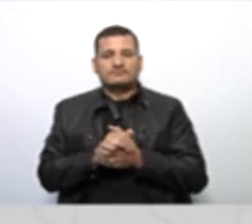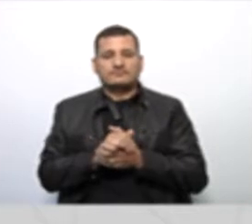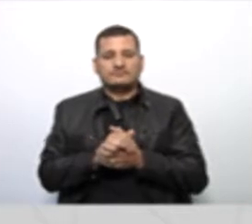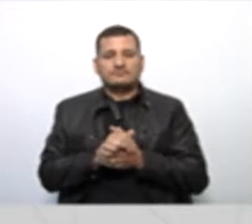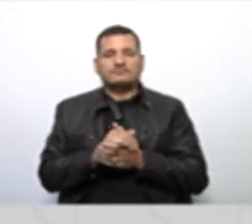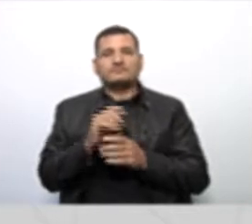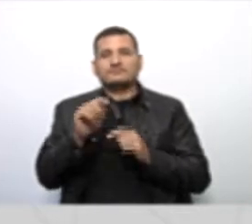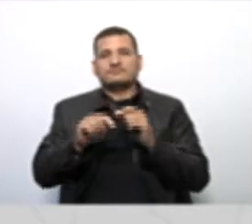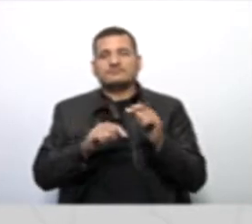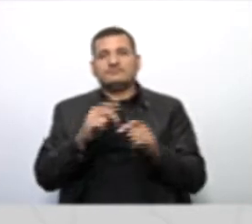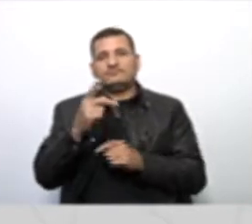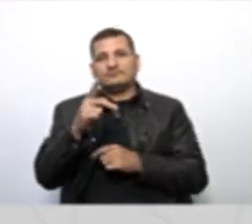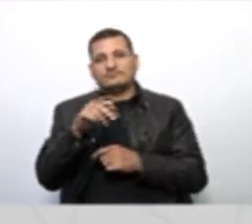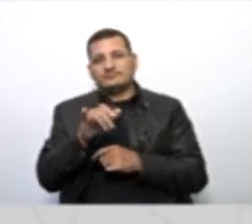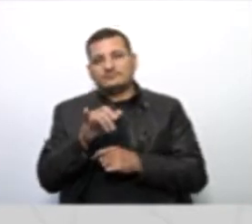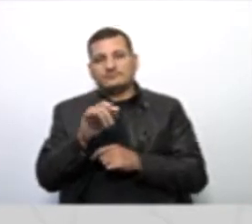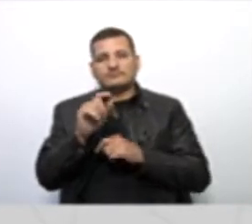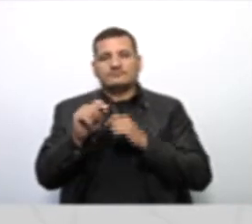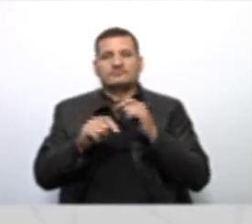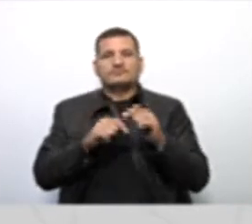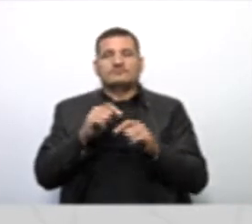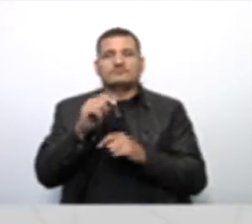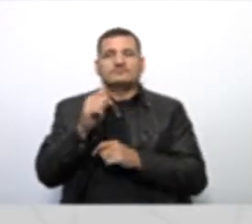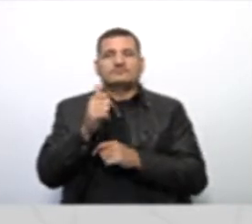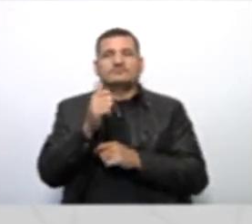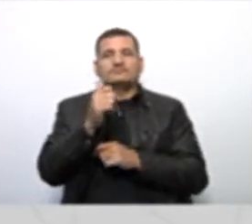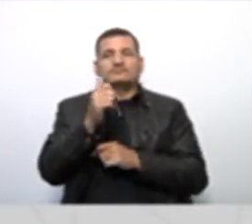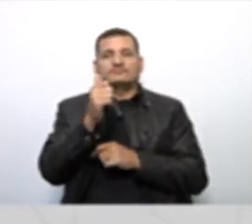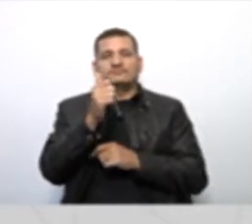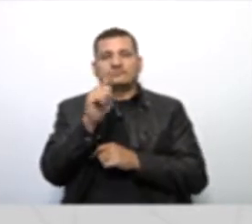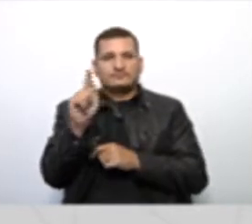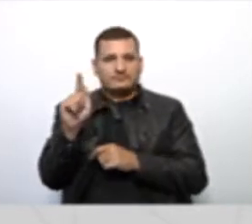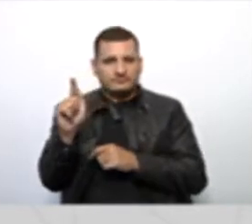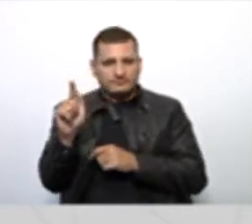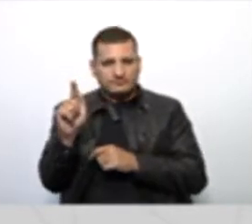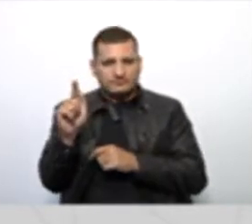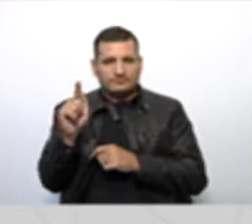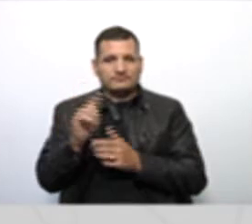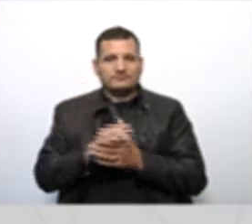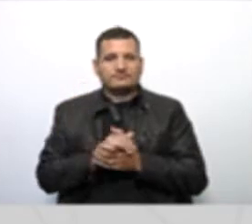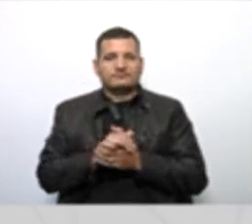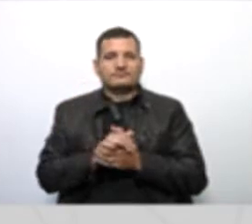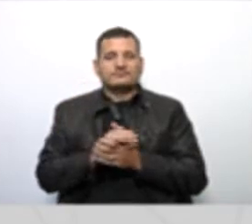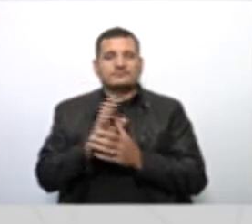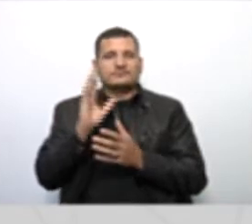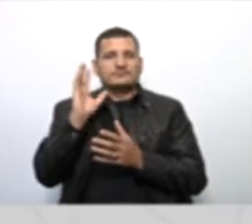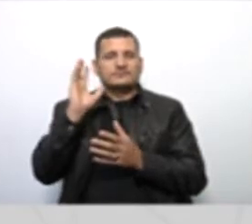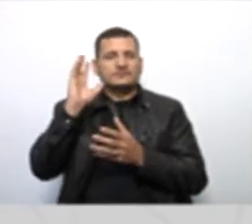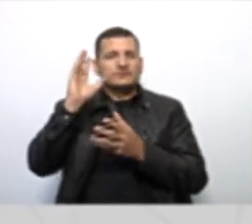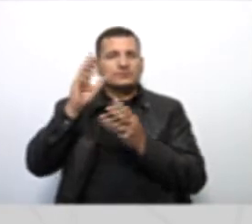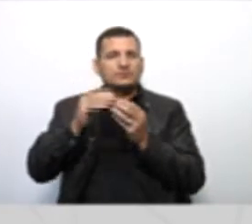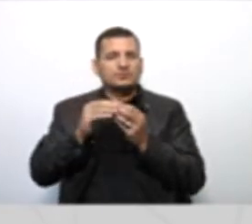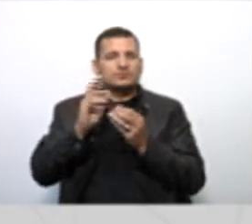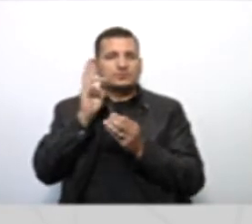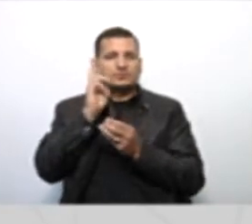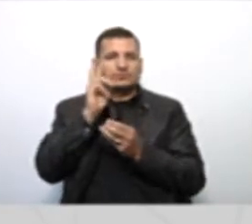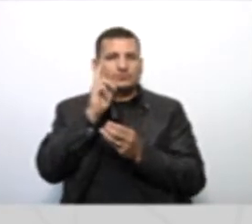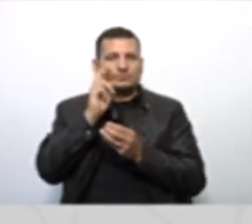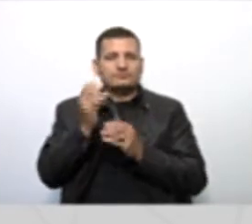O que é Python? O que é um algoritmo? O resumo da história, dispositivos